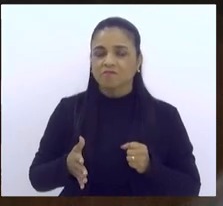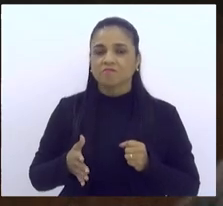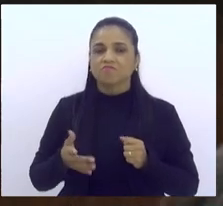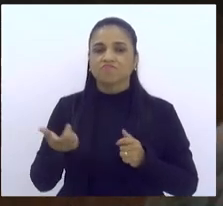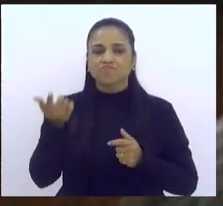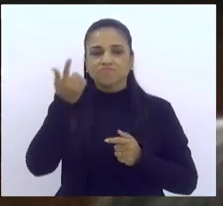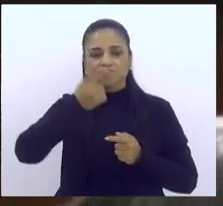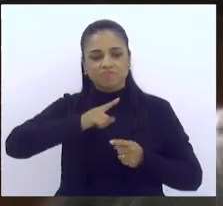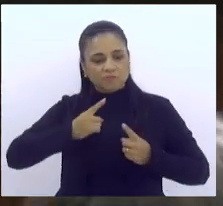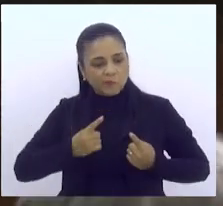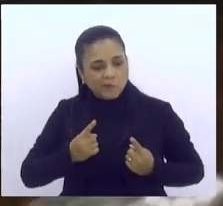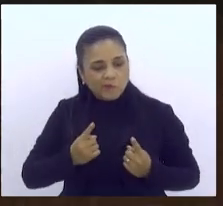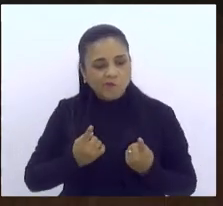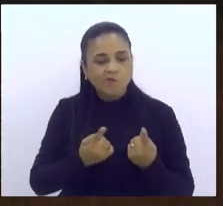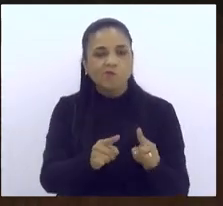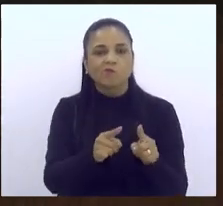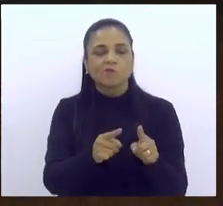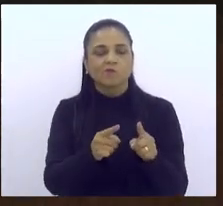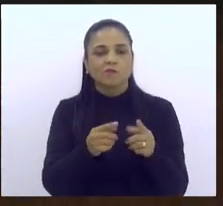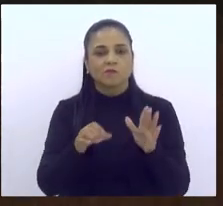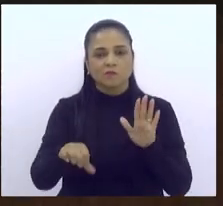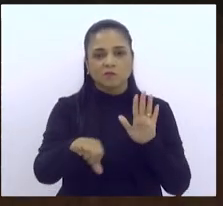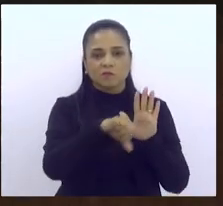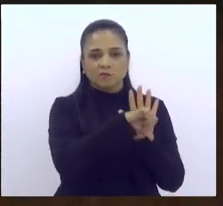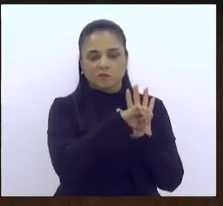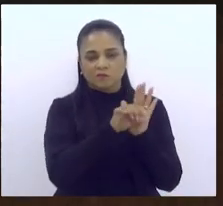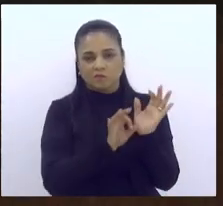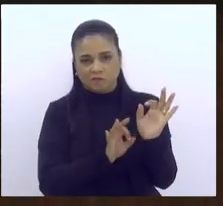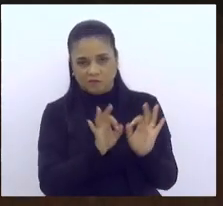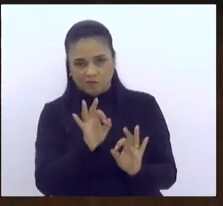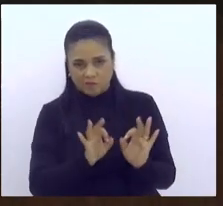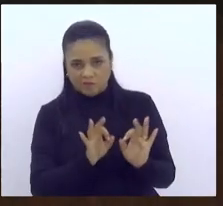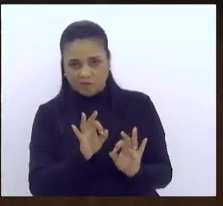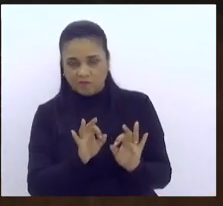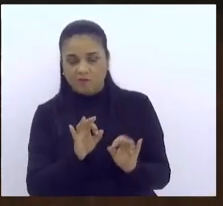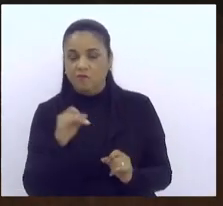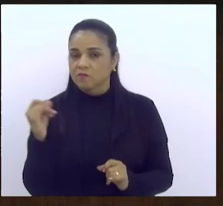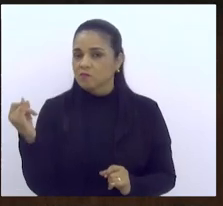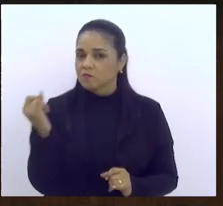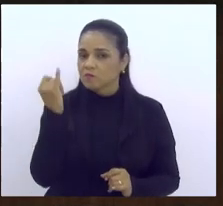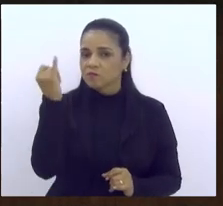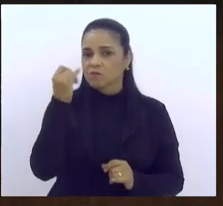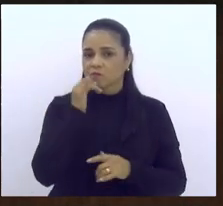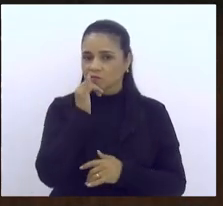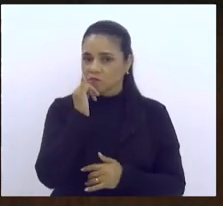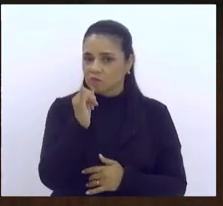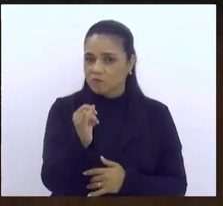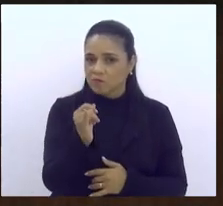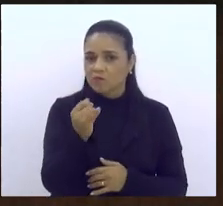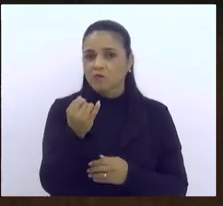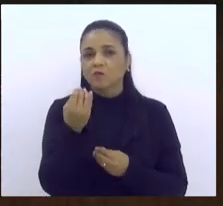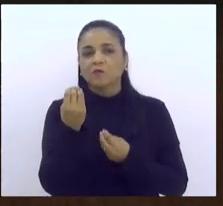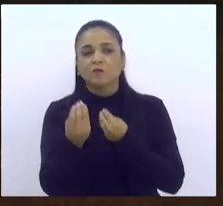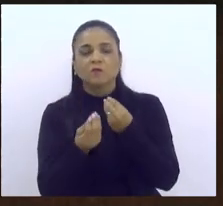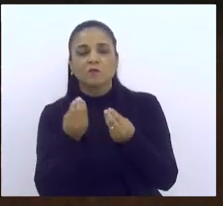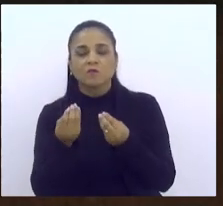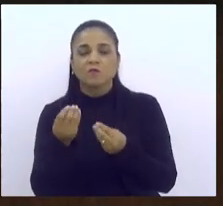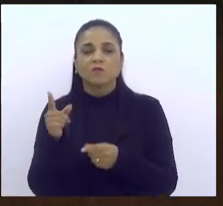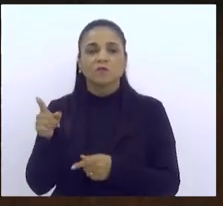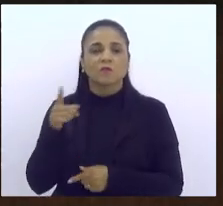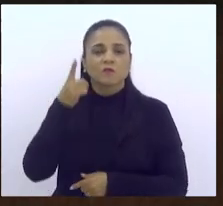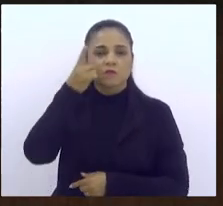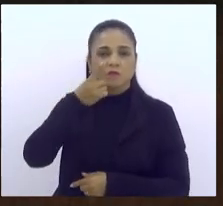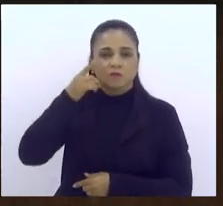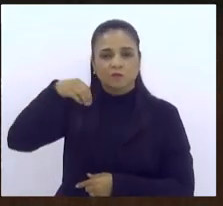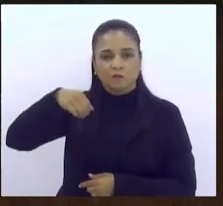combater o crime organizado. Quando nós falamos isso, é importante dizer, da forma, inclusive, que a deputada Marta